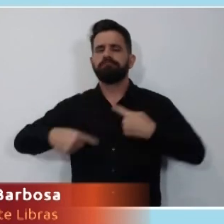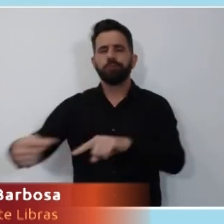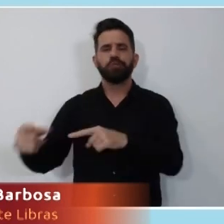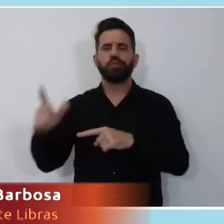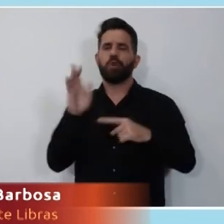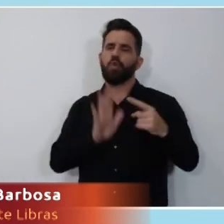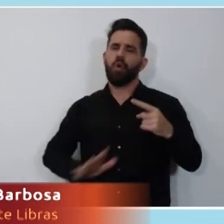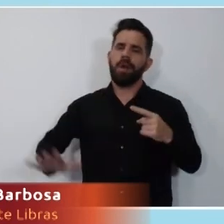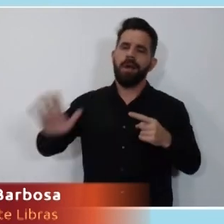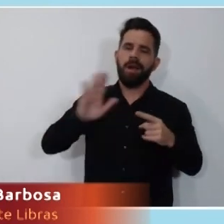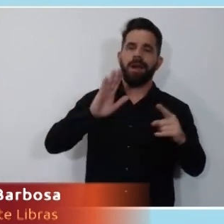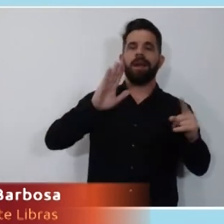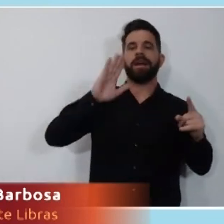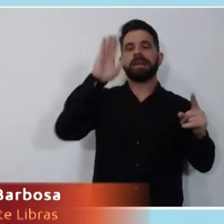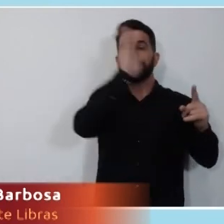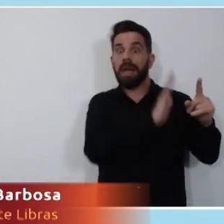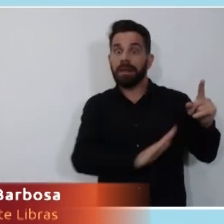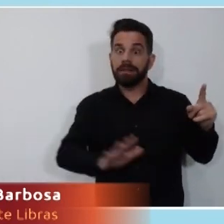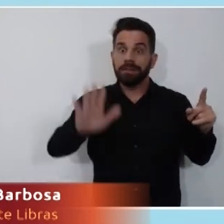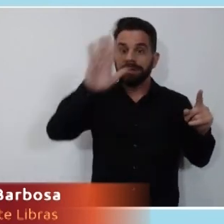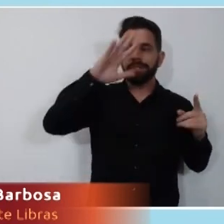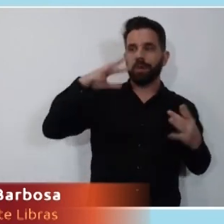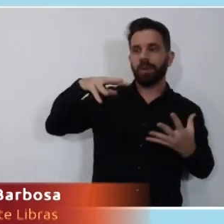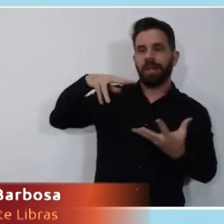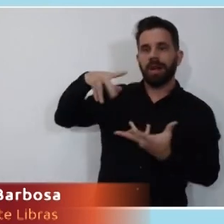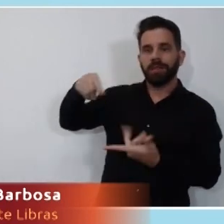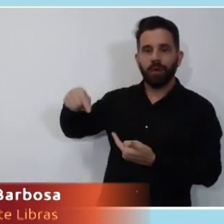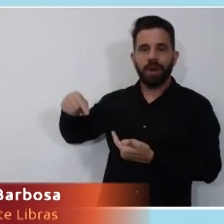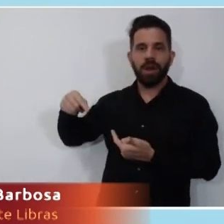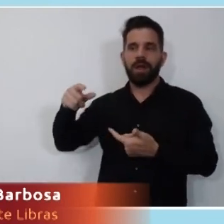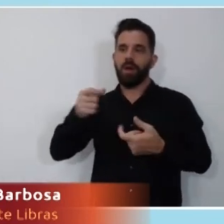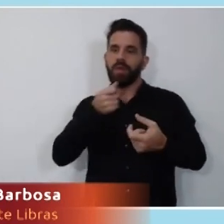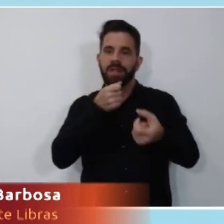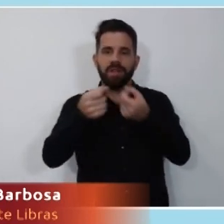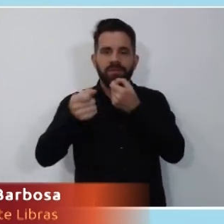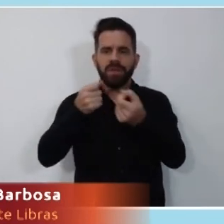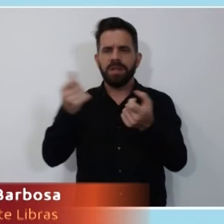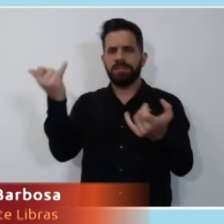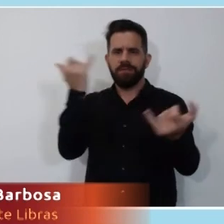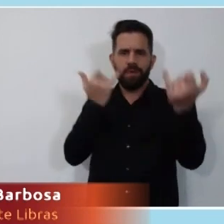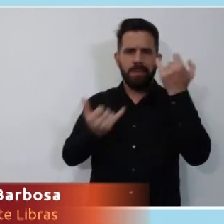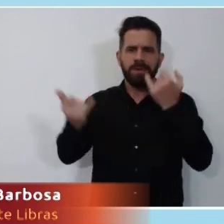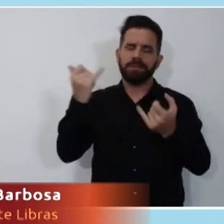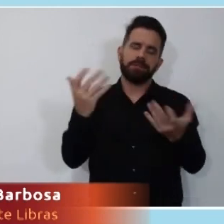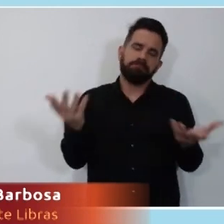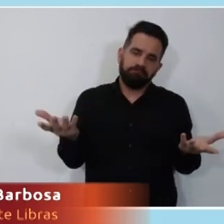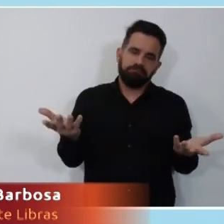Goiânia, o Brasil e também o cenário internacional, com entrevistas, informações e, claro,